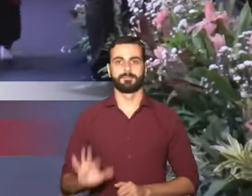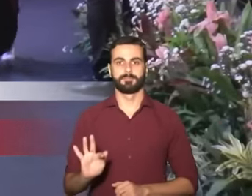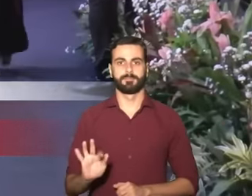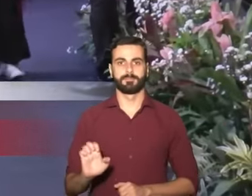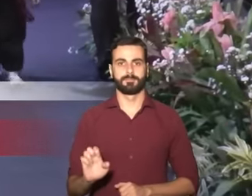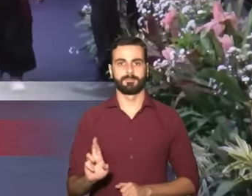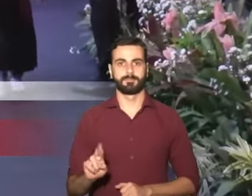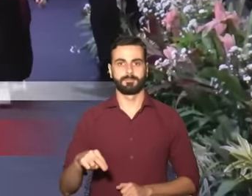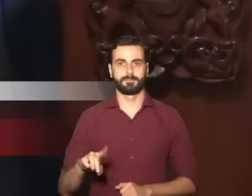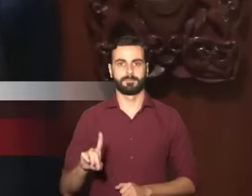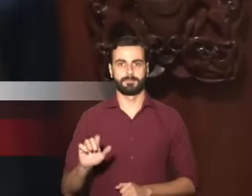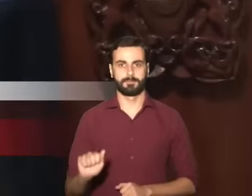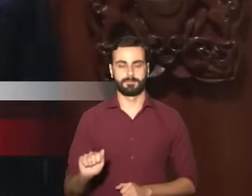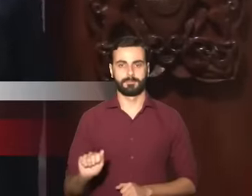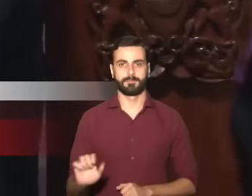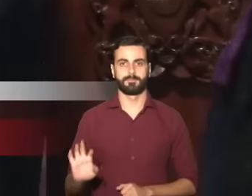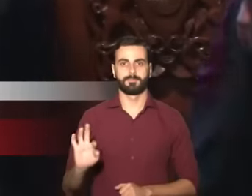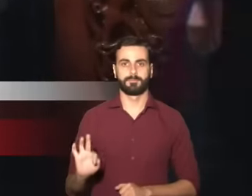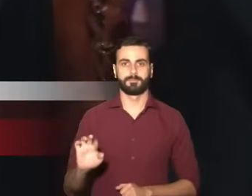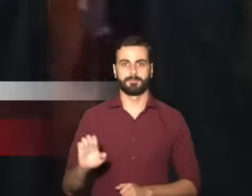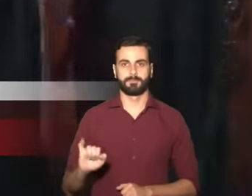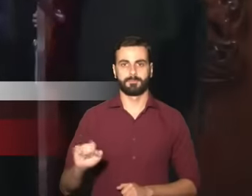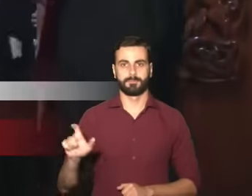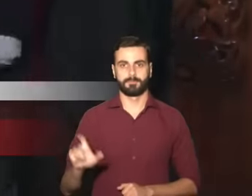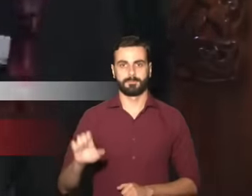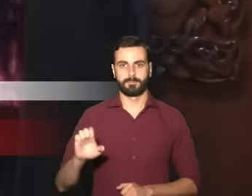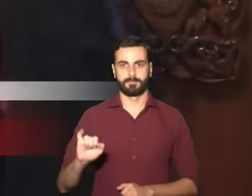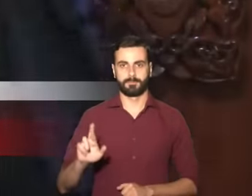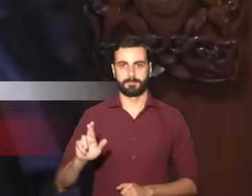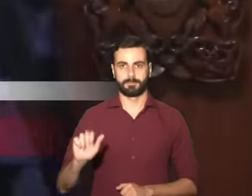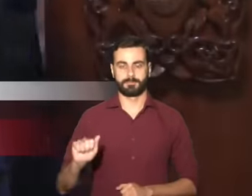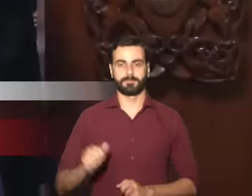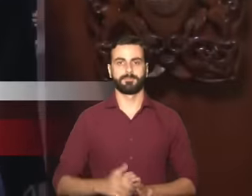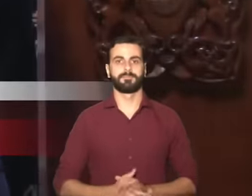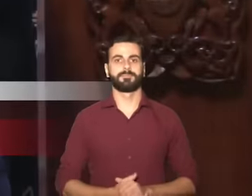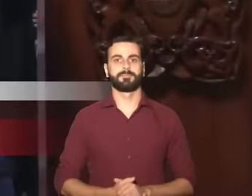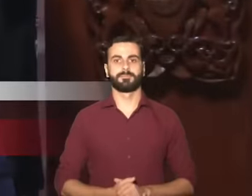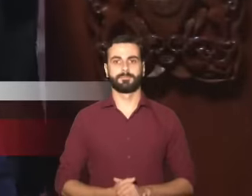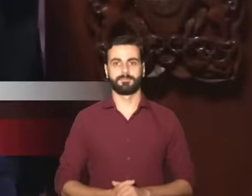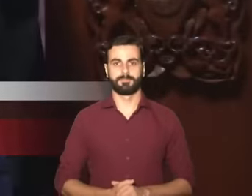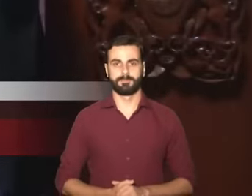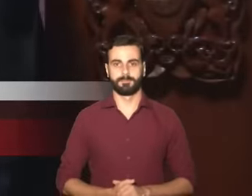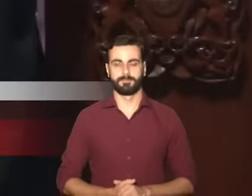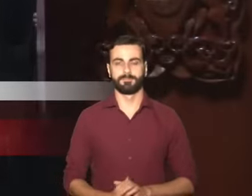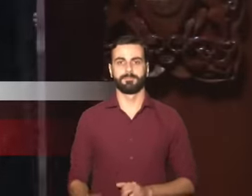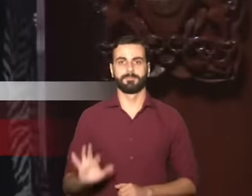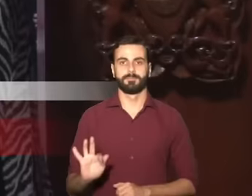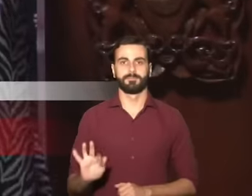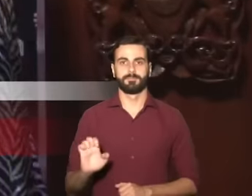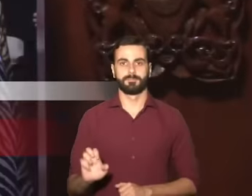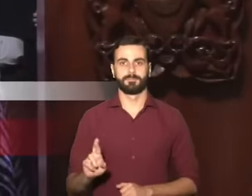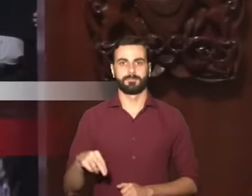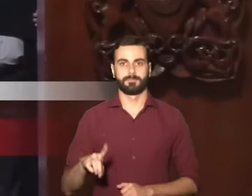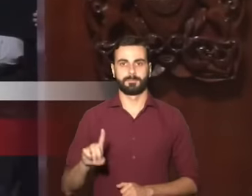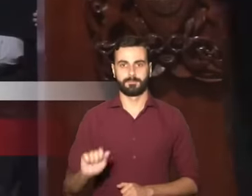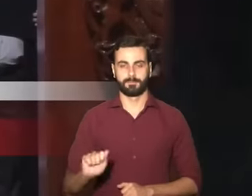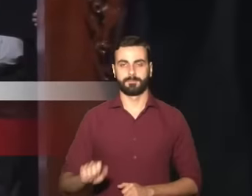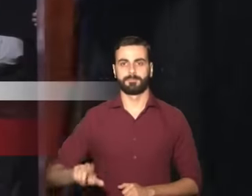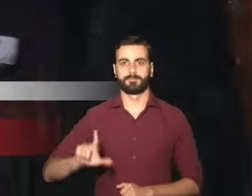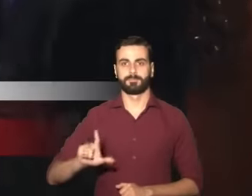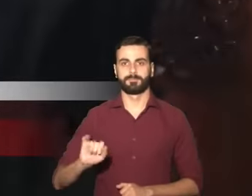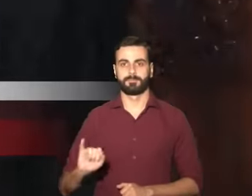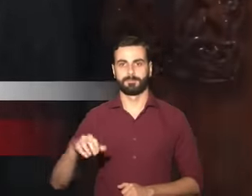Fernanda Cristina Teixeira. Fernanda Lima da